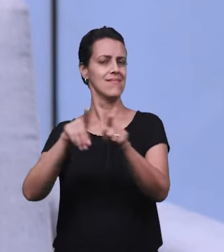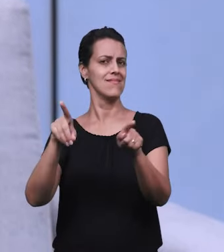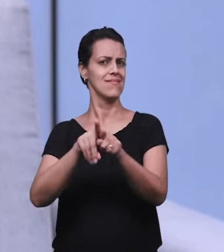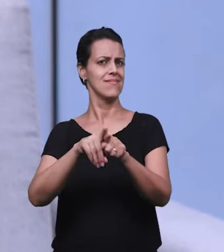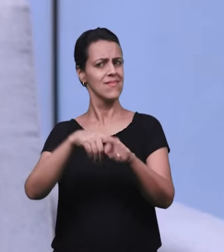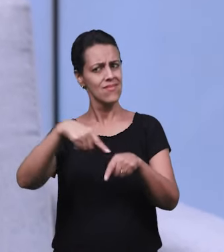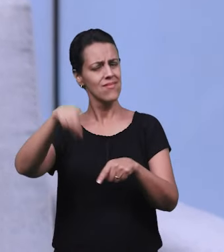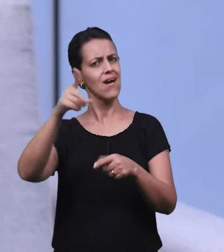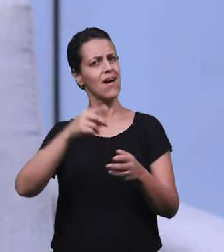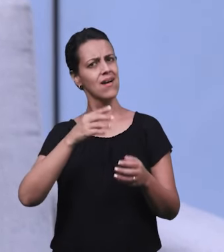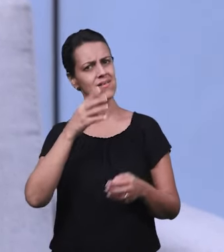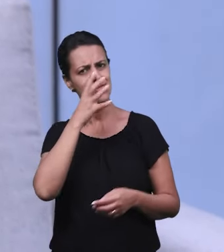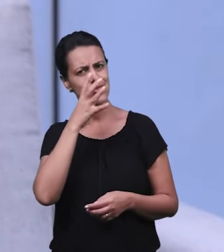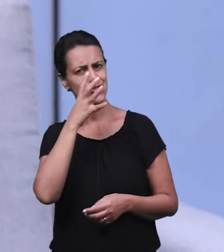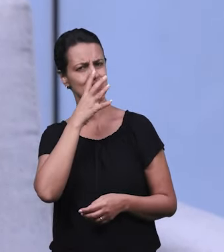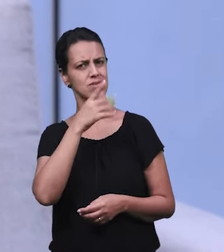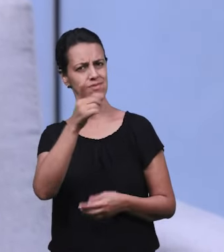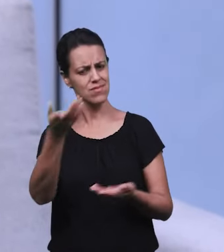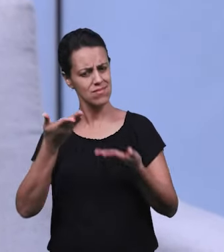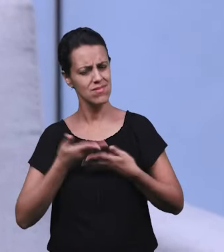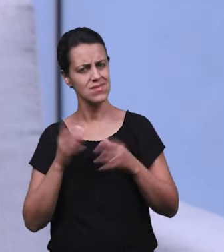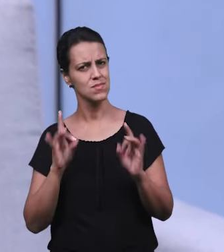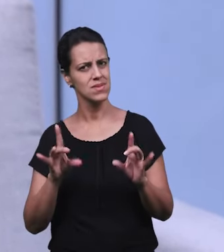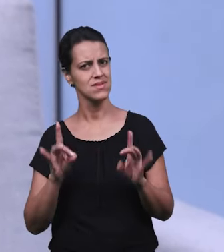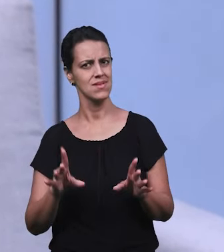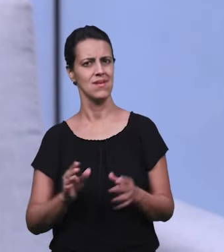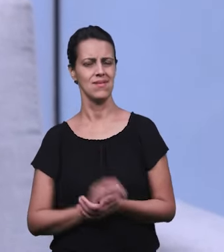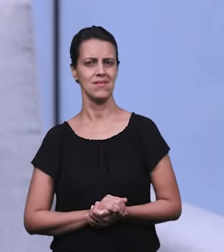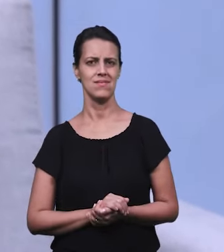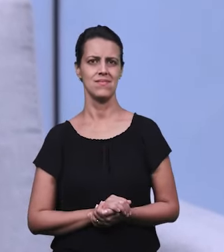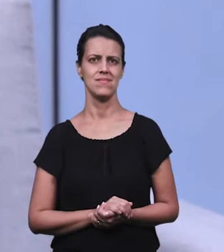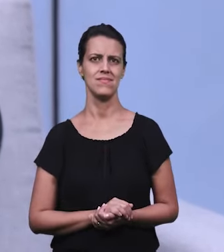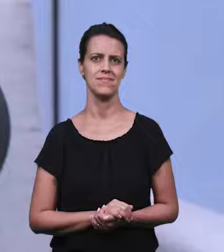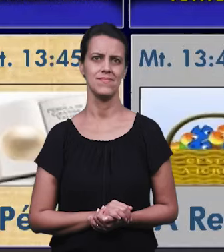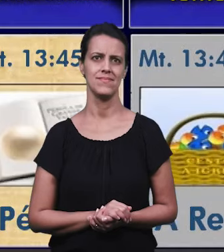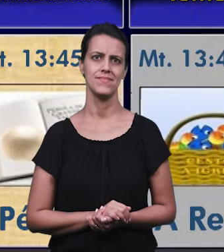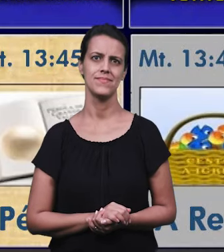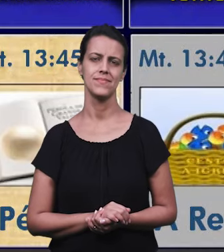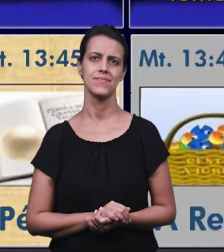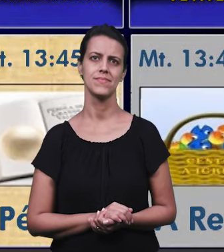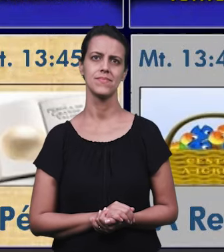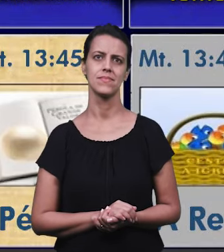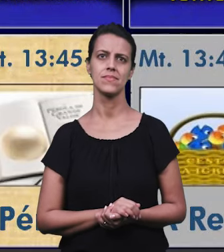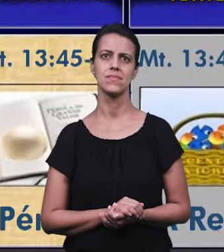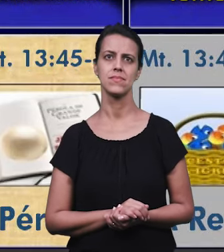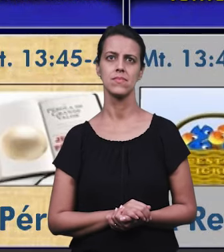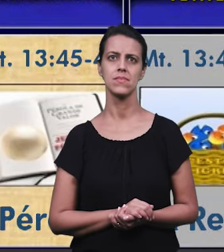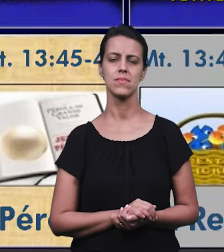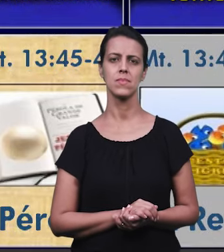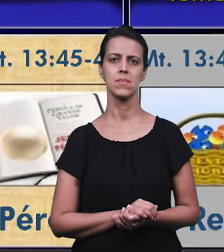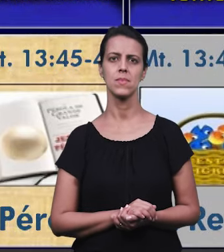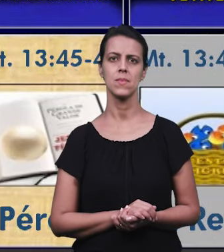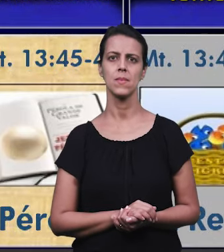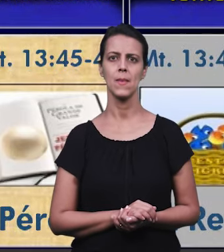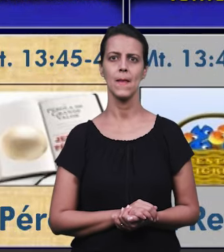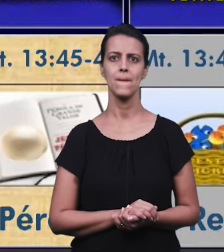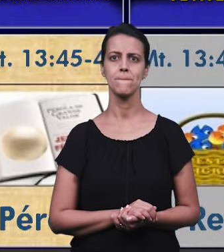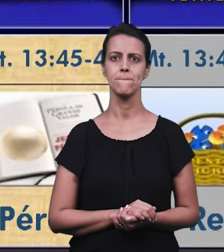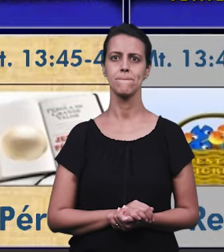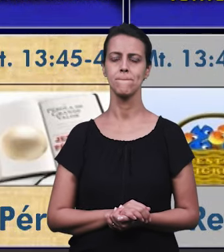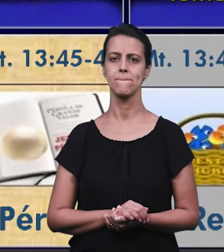e assistir, é nosso convidado especial para assistir dentro da igreja, você vai receber uma bênção do Senhor. Vamos seguir aqui então, e como